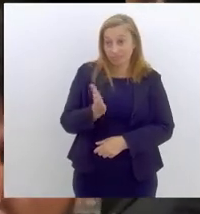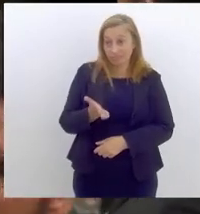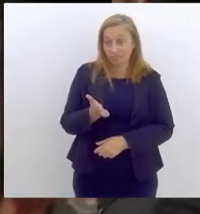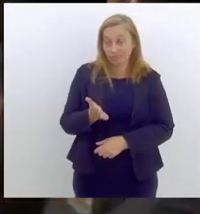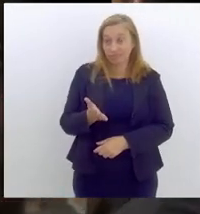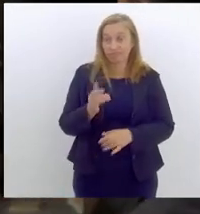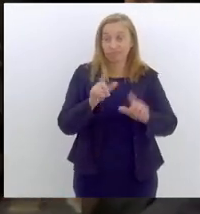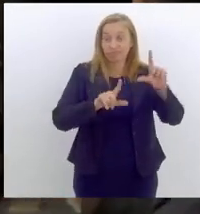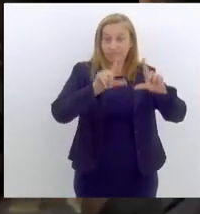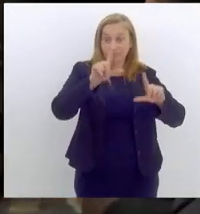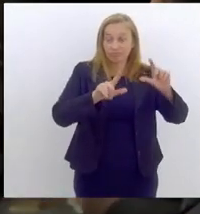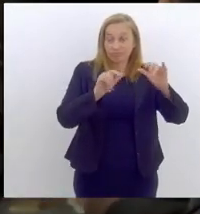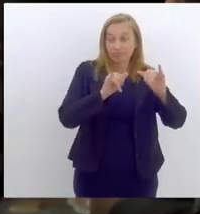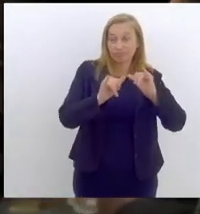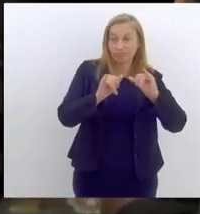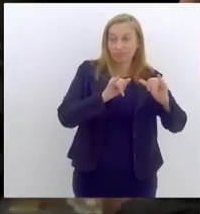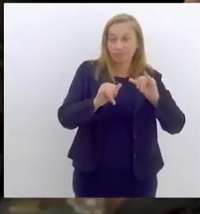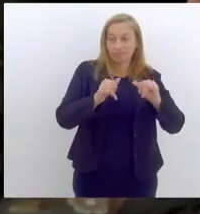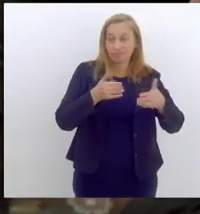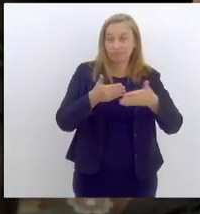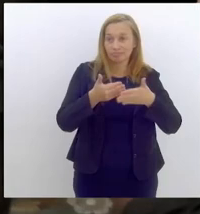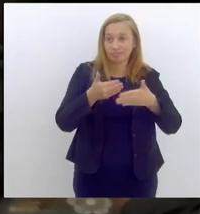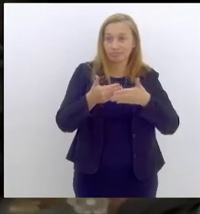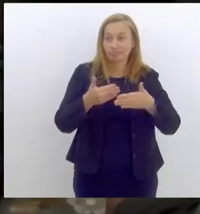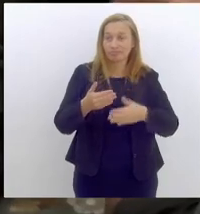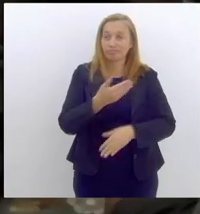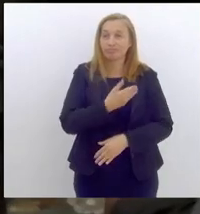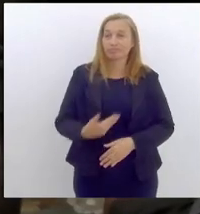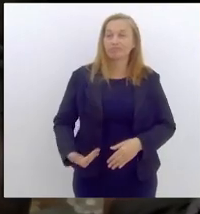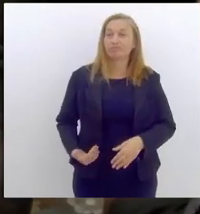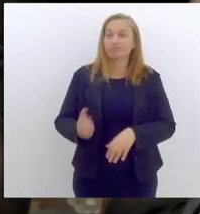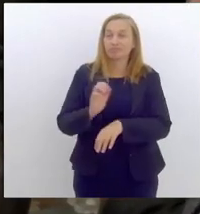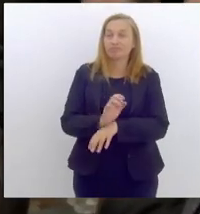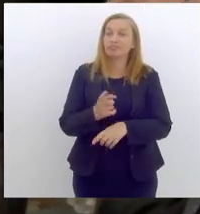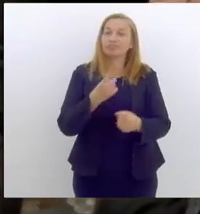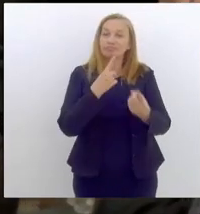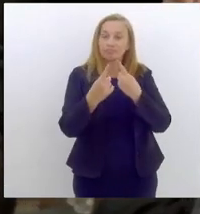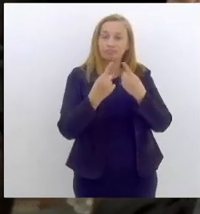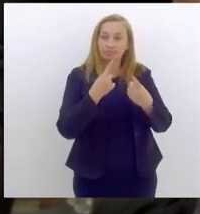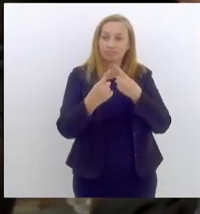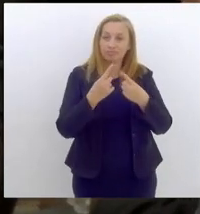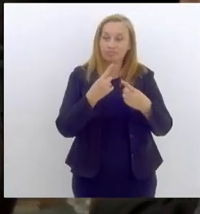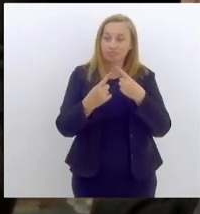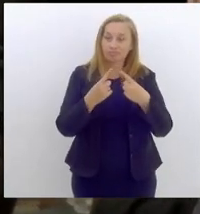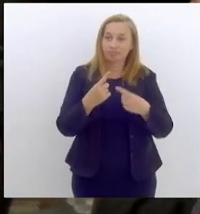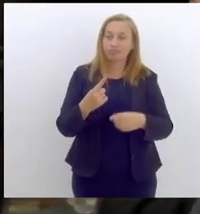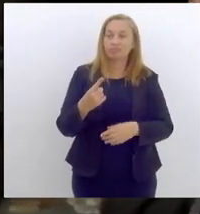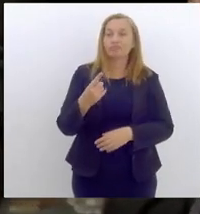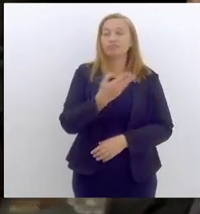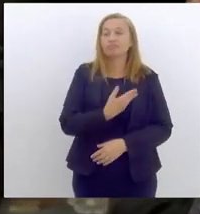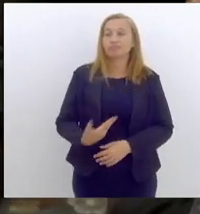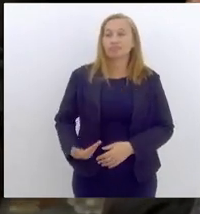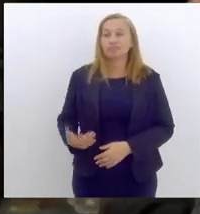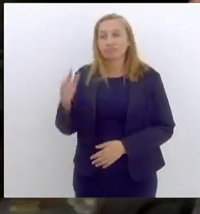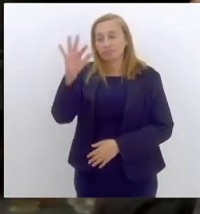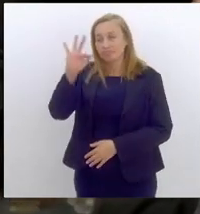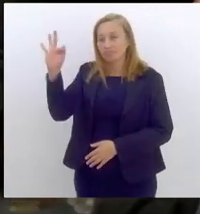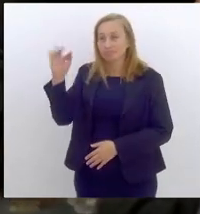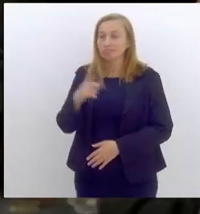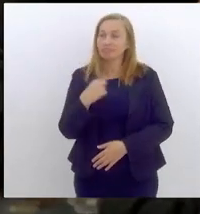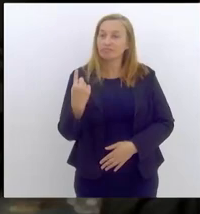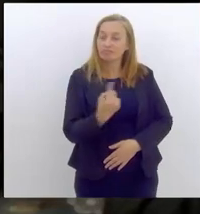imprensa, a proximidade do governo estadual, né, num diálogo sendo construído com o governo federal. E nós temos